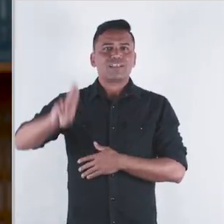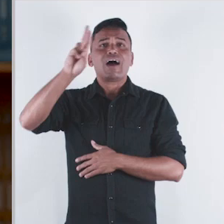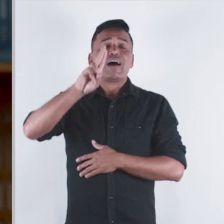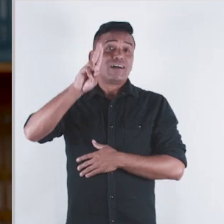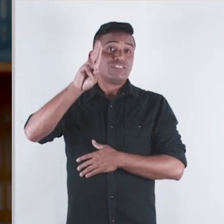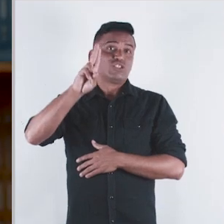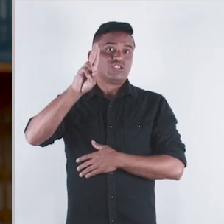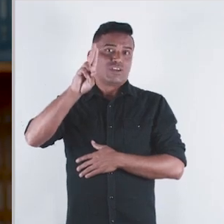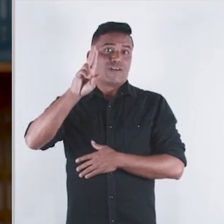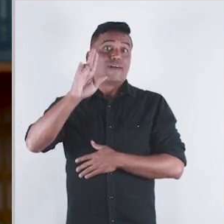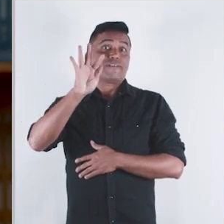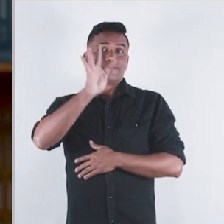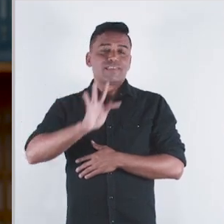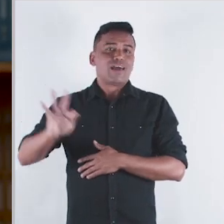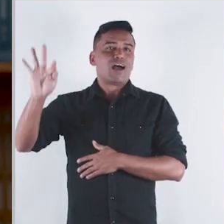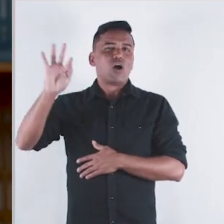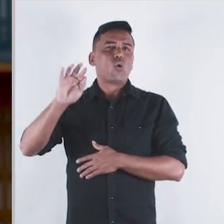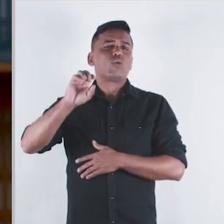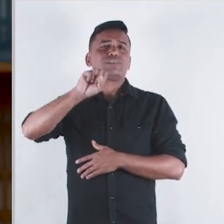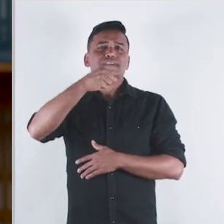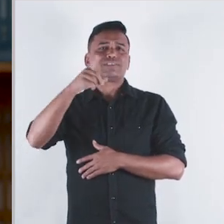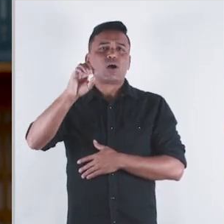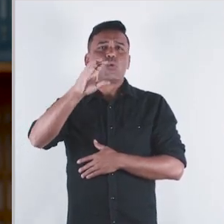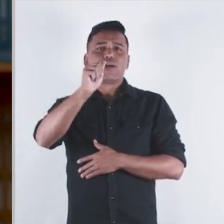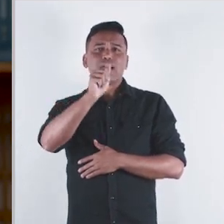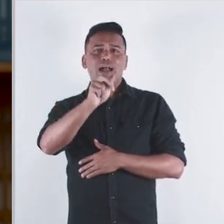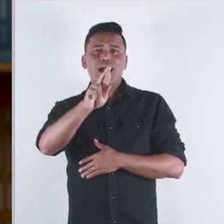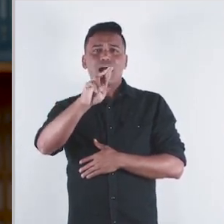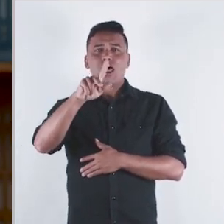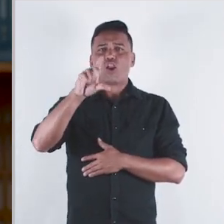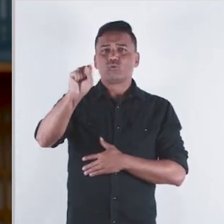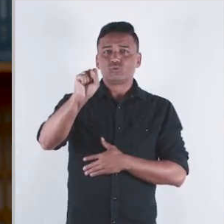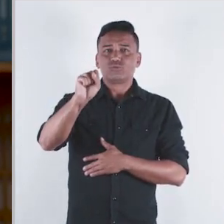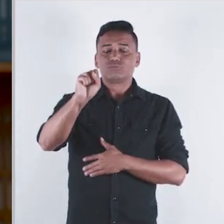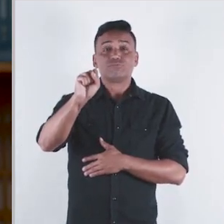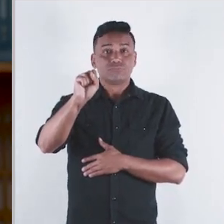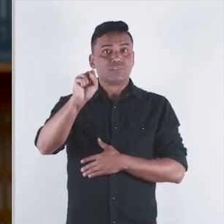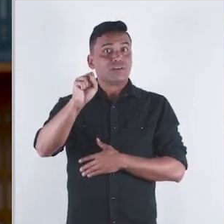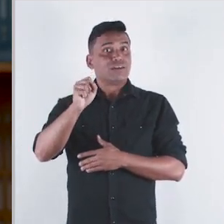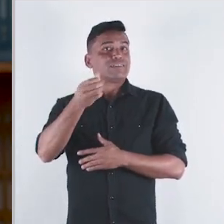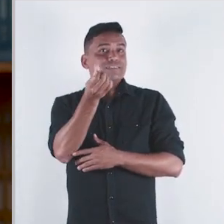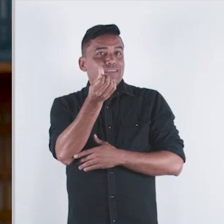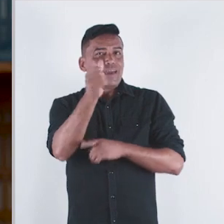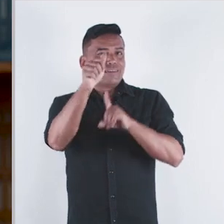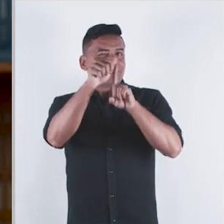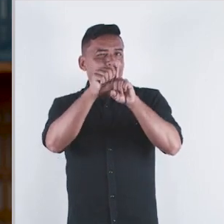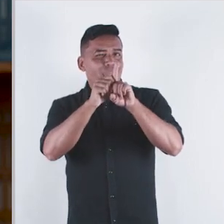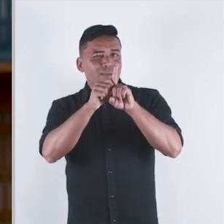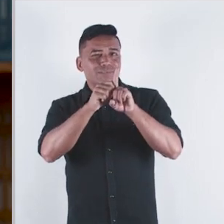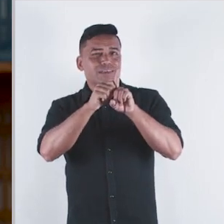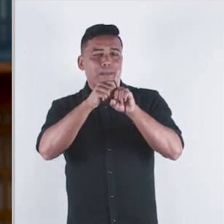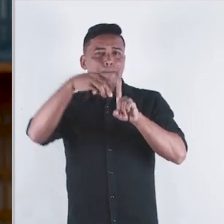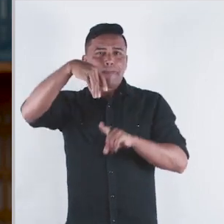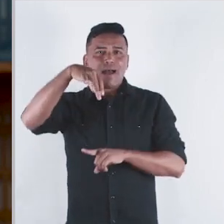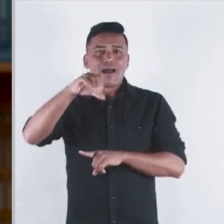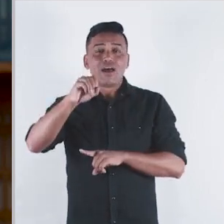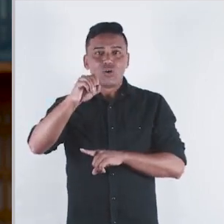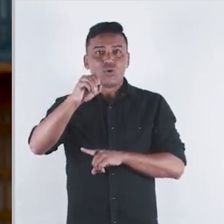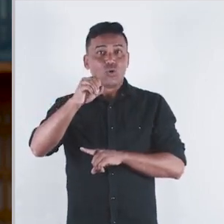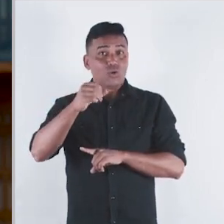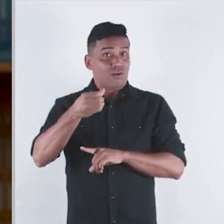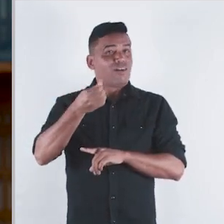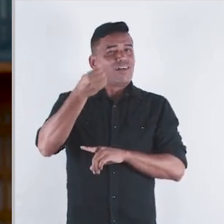São Carlos, UFSCar, lançou em 6 de maio a primeira versão do Atlas da